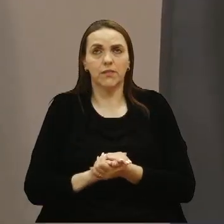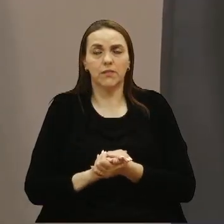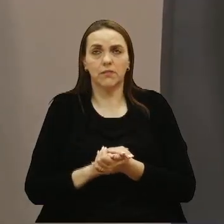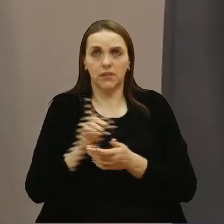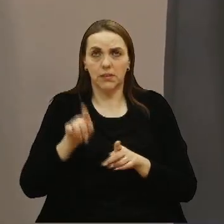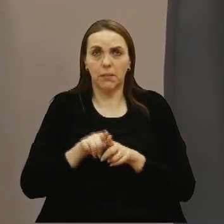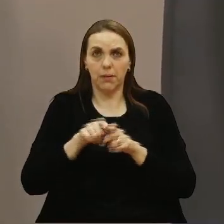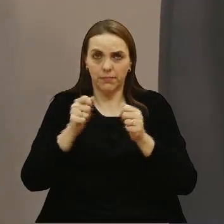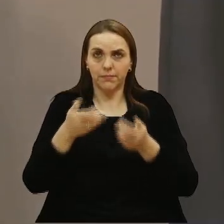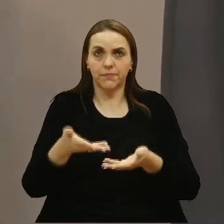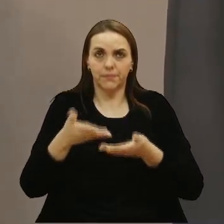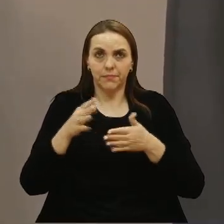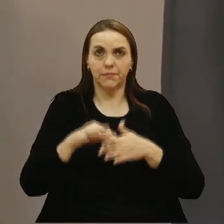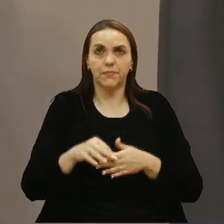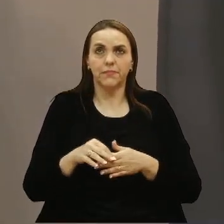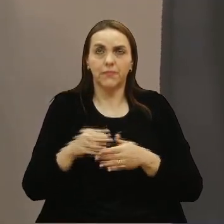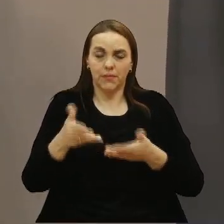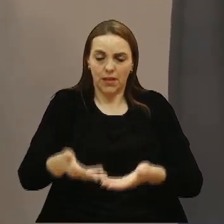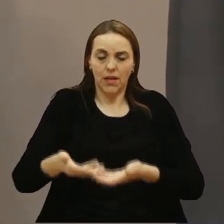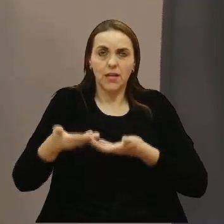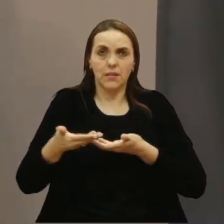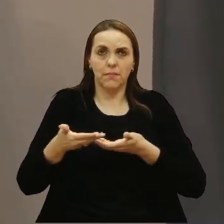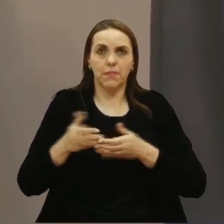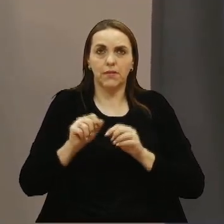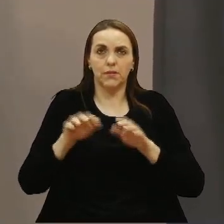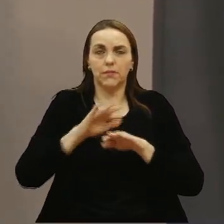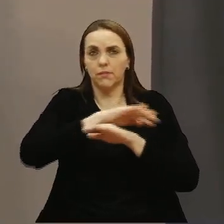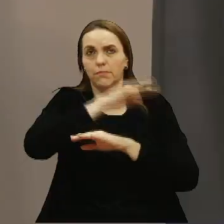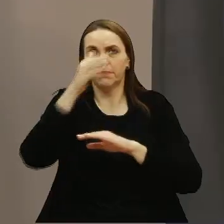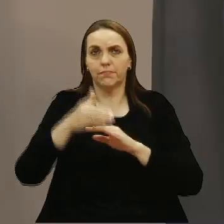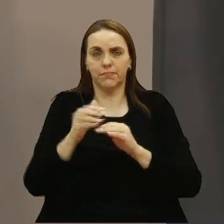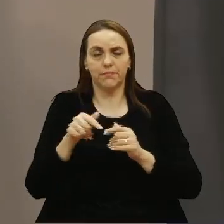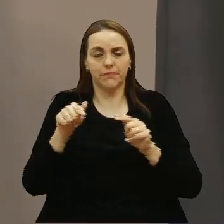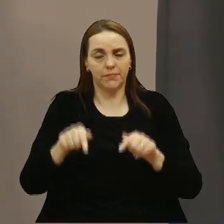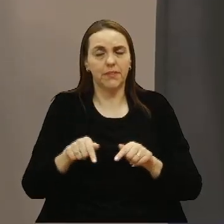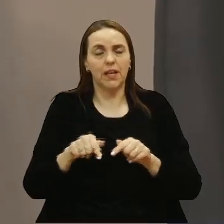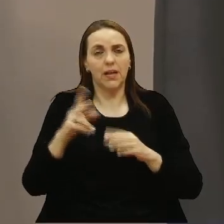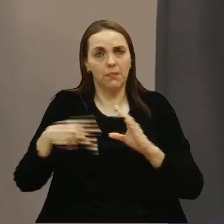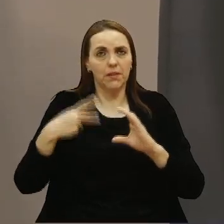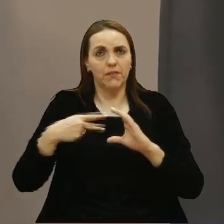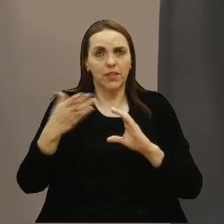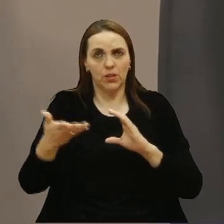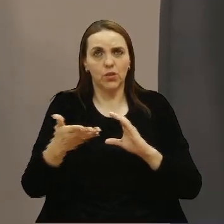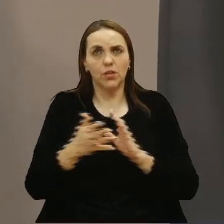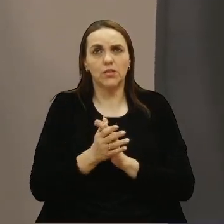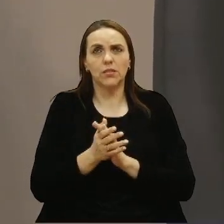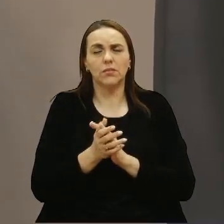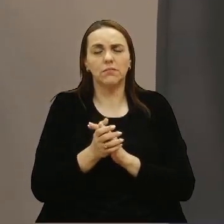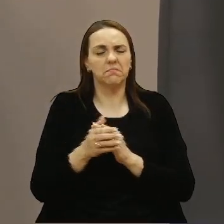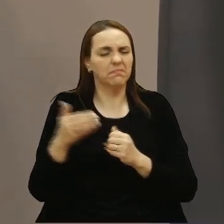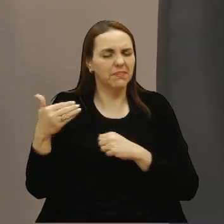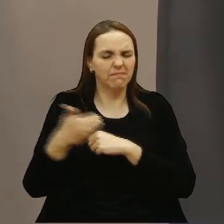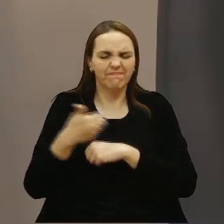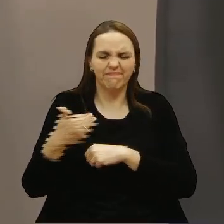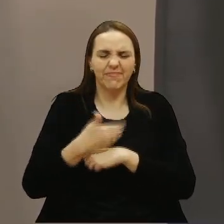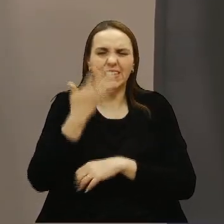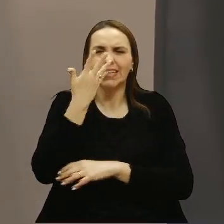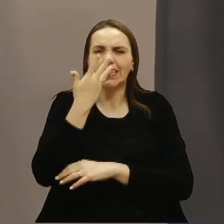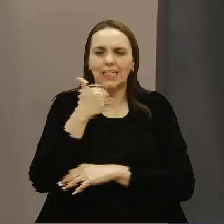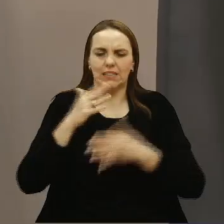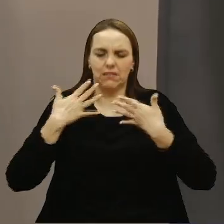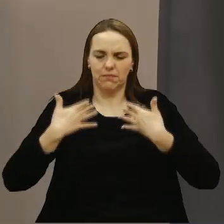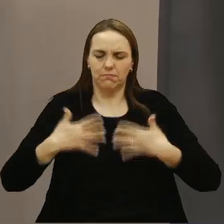anfitrião no nosso galpão do Bardoso, da Câmara de Vereadores, né, o que eu recebi de crianças lá, piochadas,